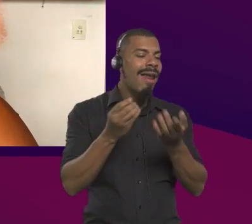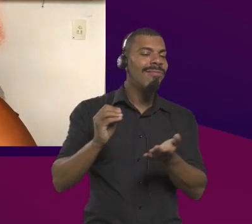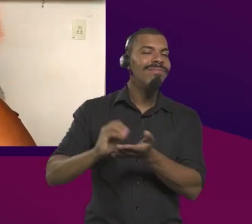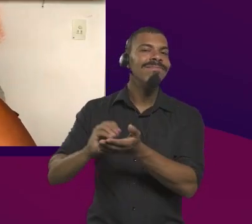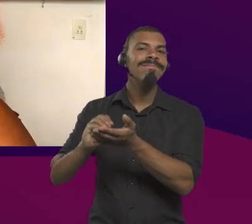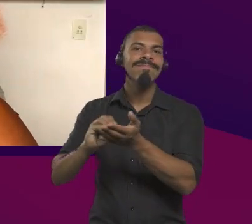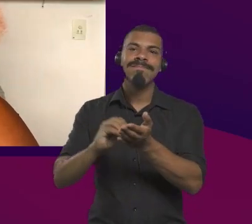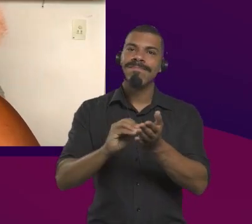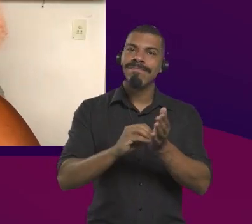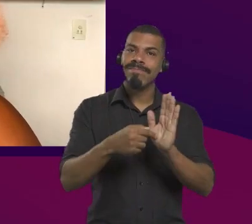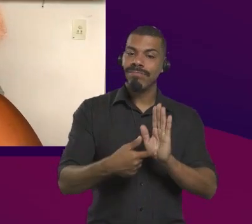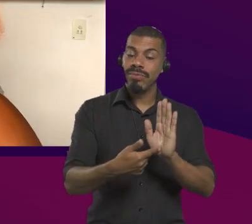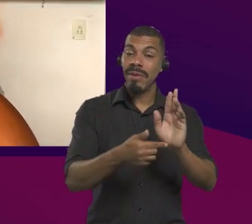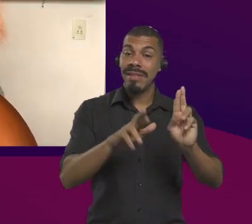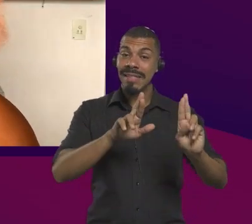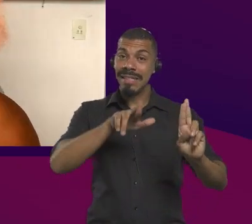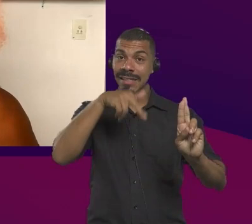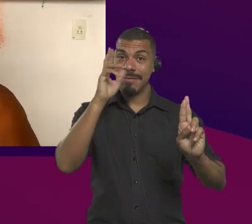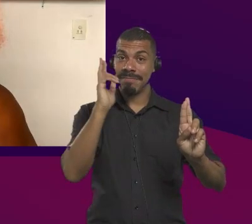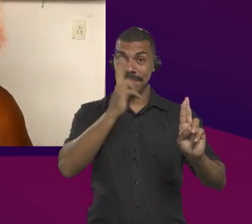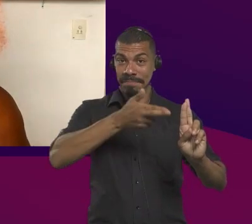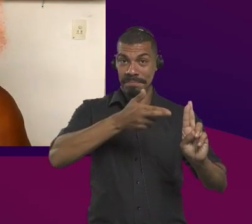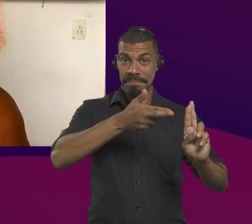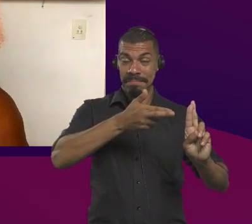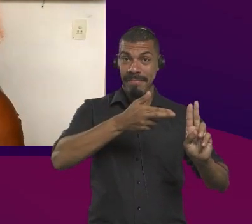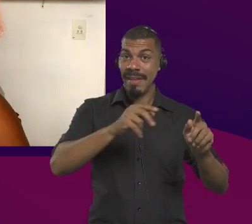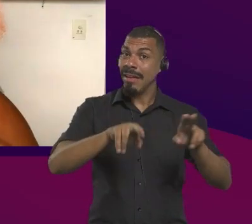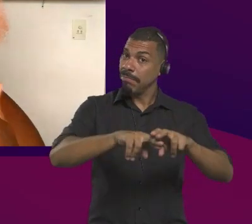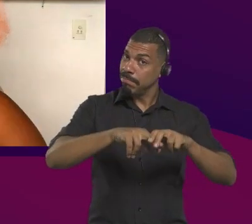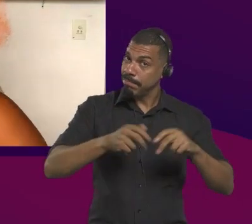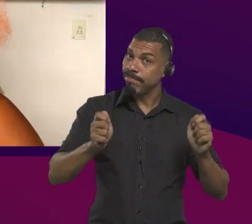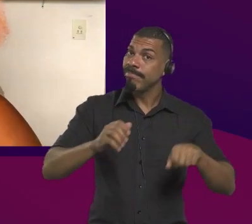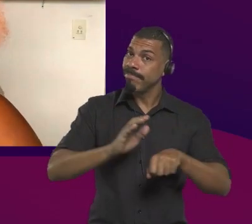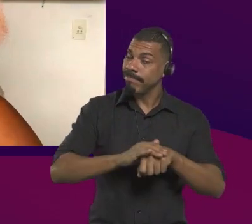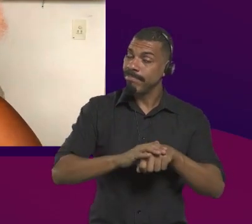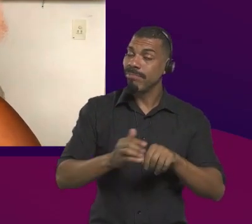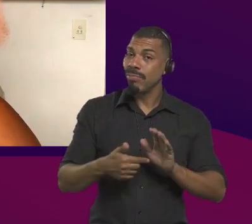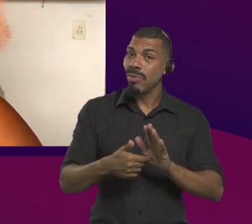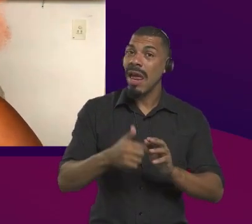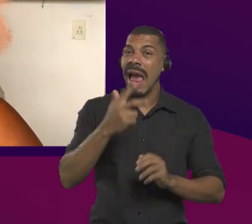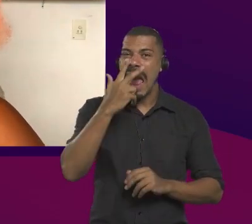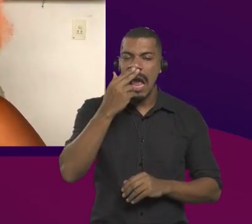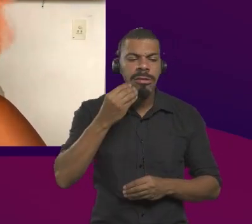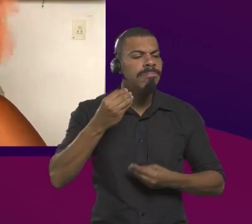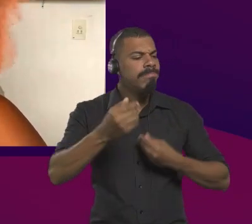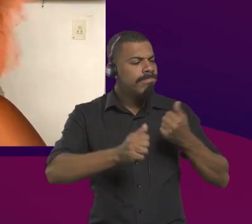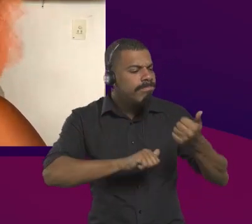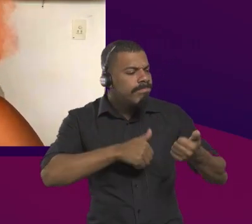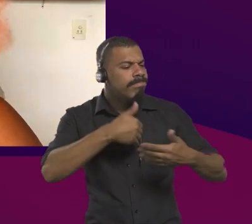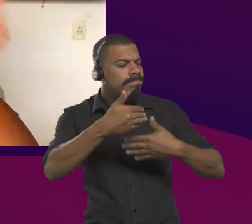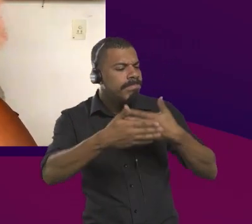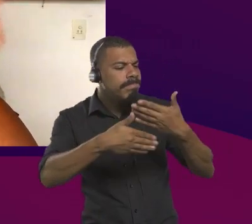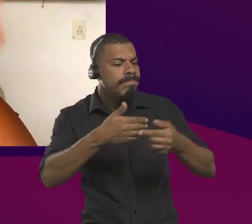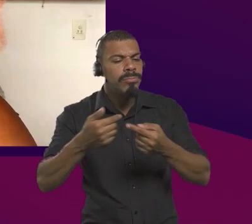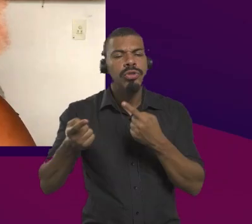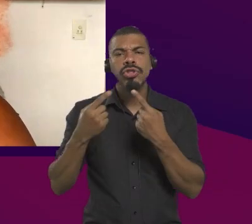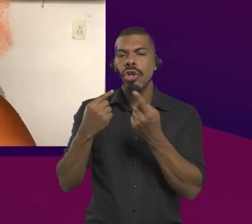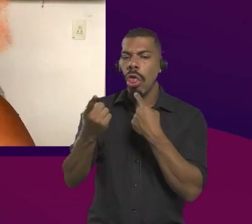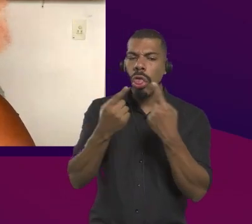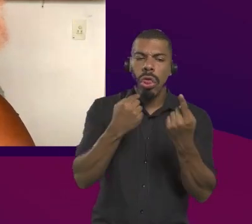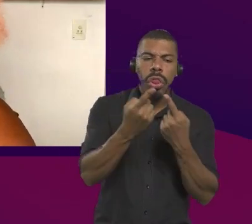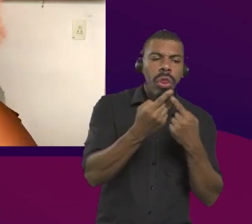níveis de representatividade, sim. Então, eu acredito que, de certa forma, a gente ainda tem que conversar com determinadas pessoas